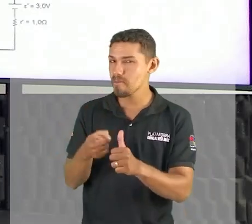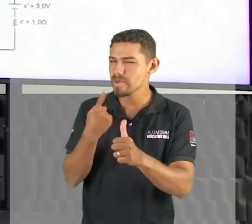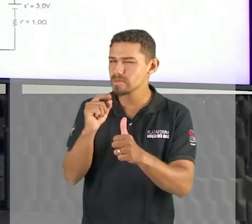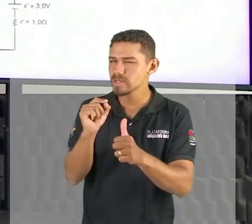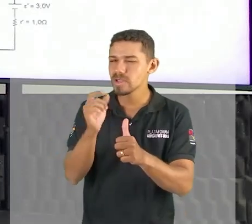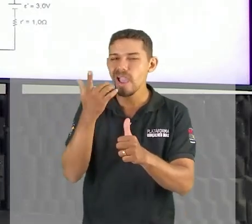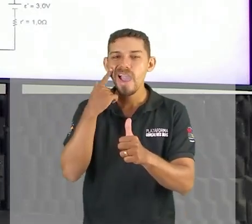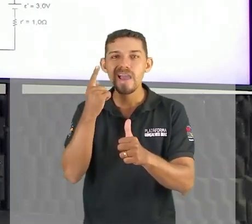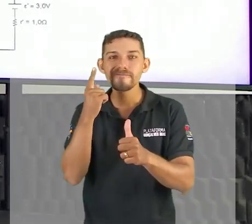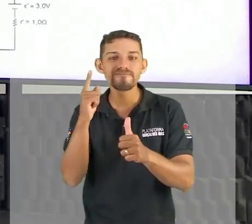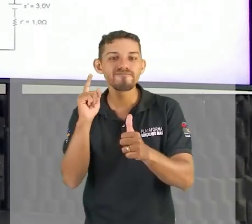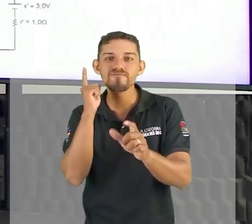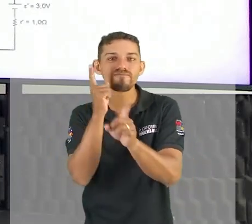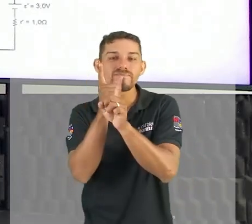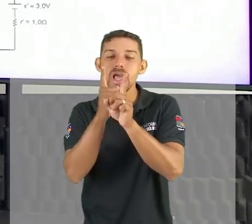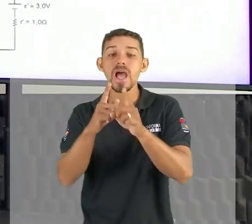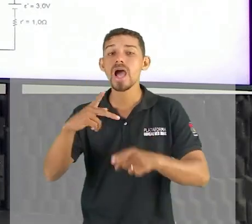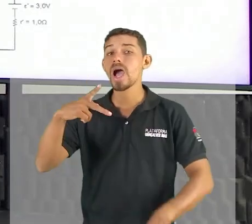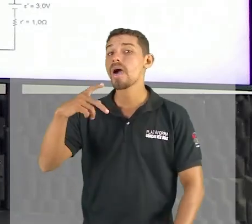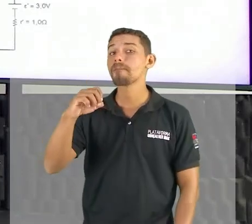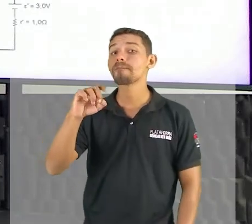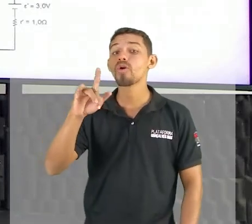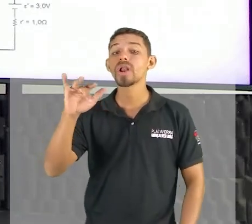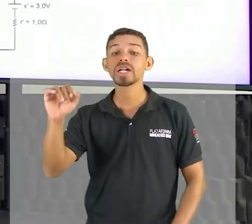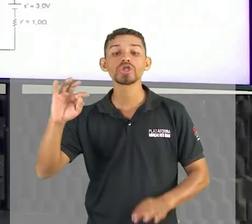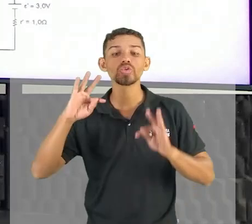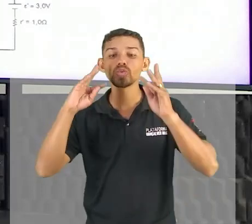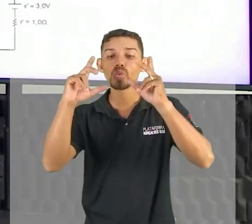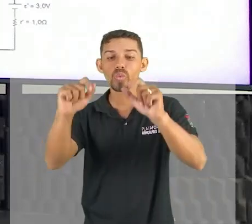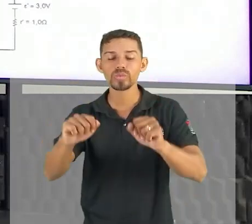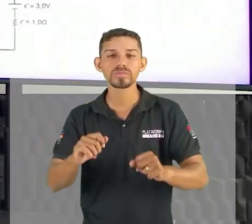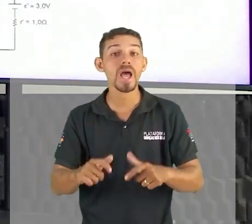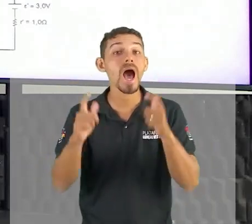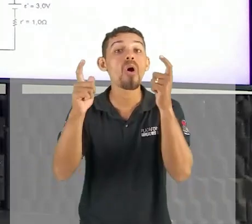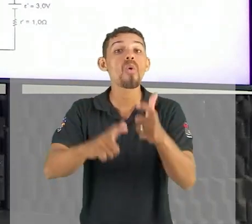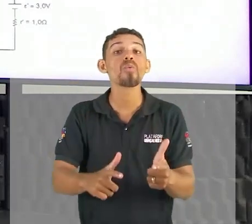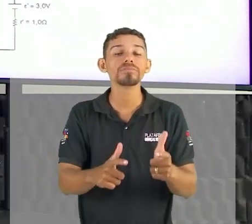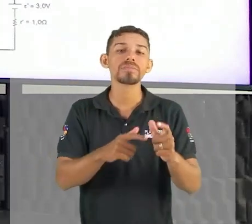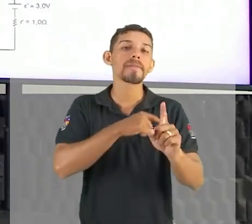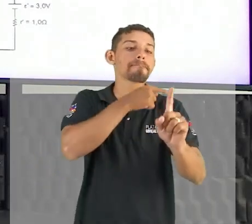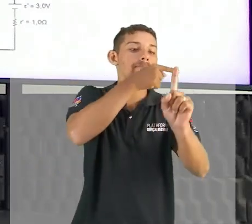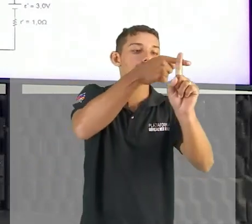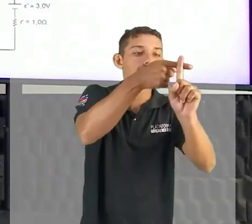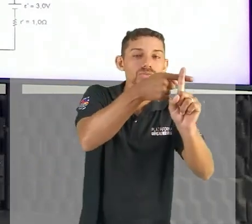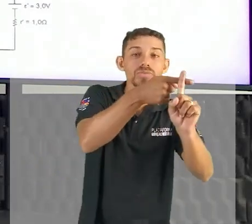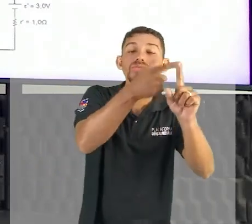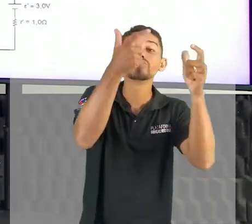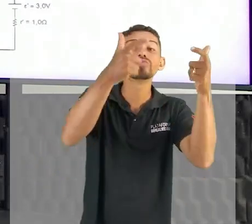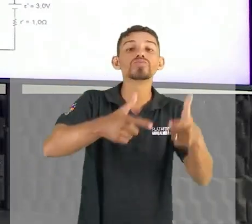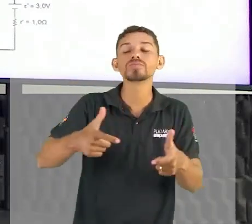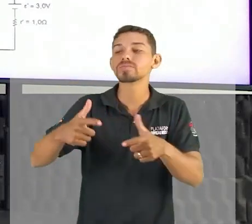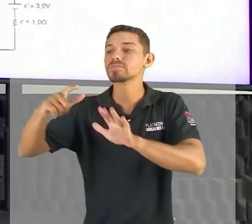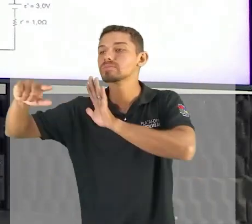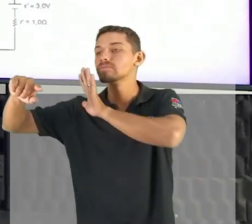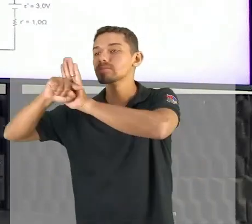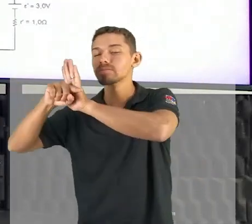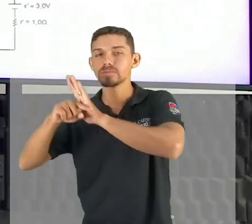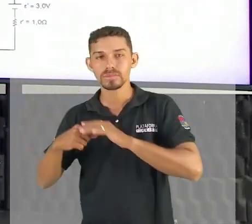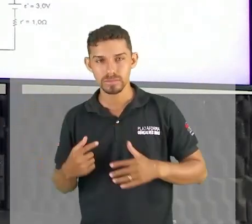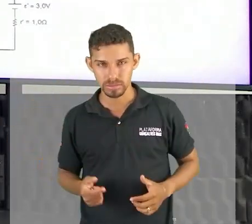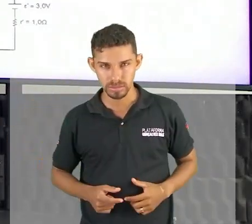façam é marcar a a polaridade de todo mundo aonde que vai ser positivo onde vai ser